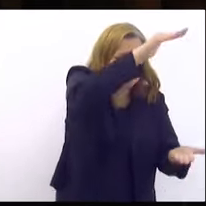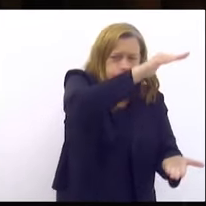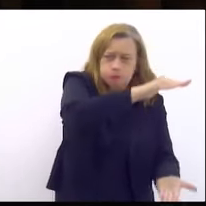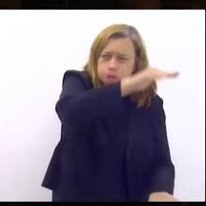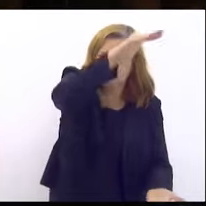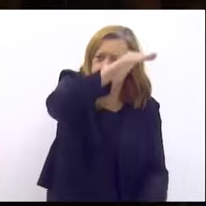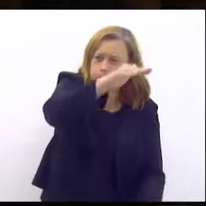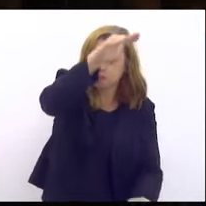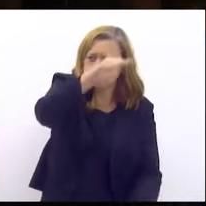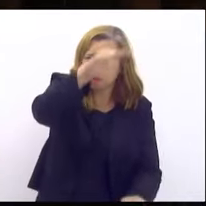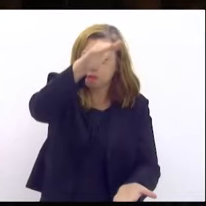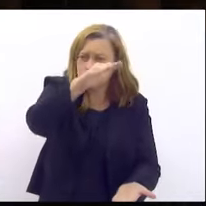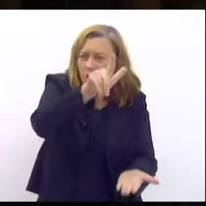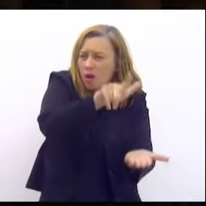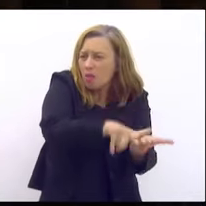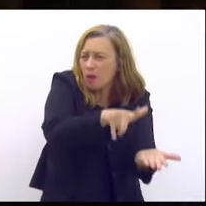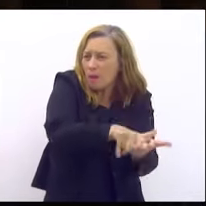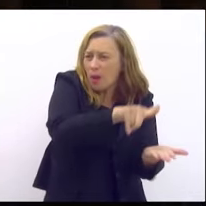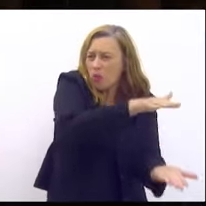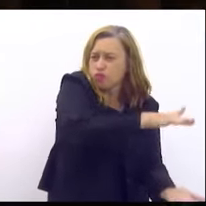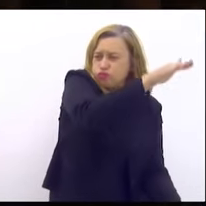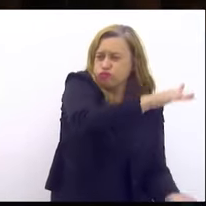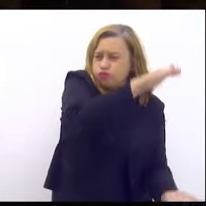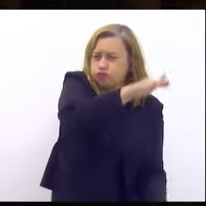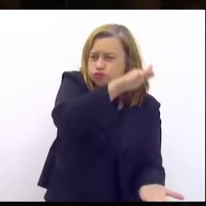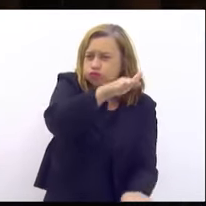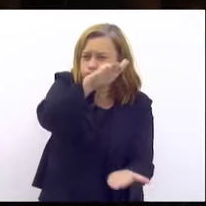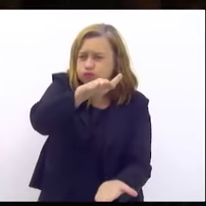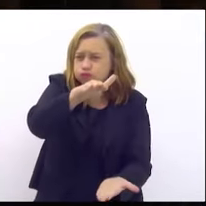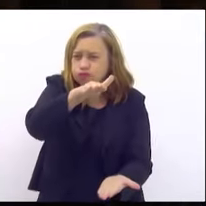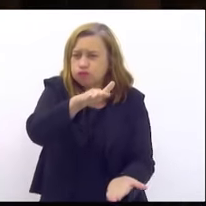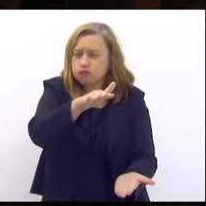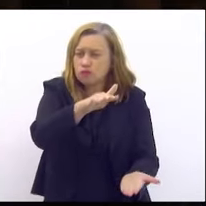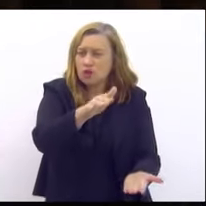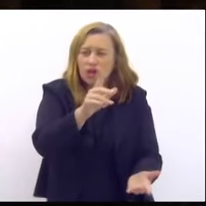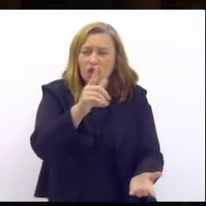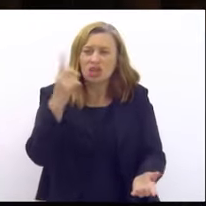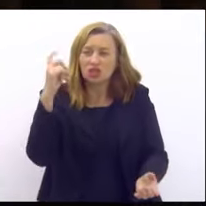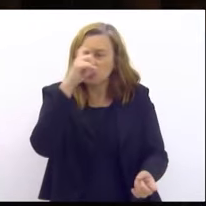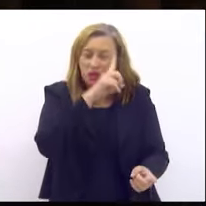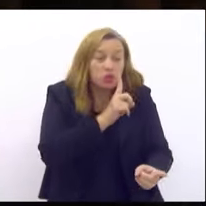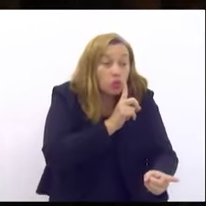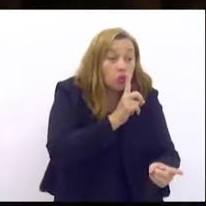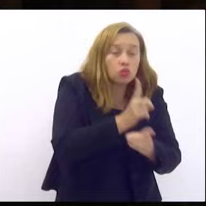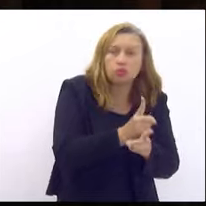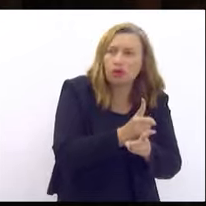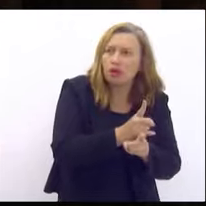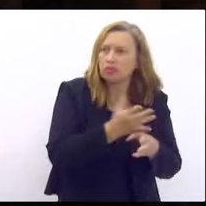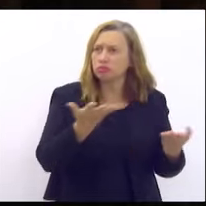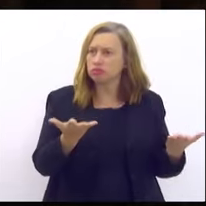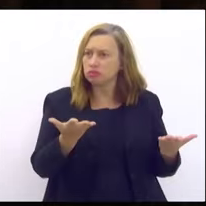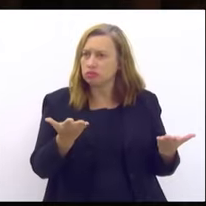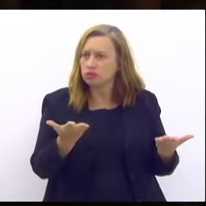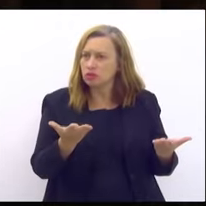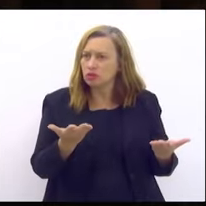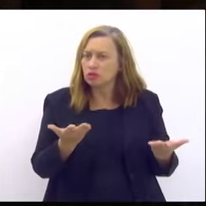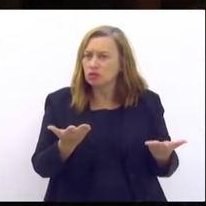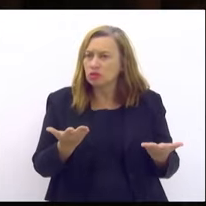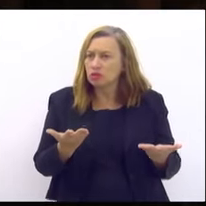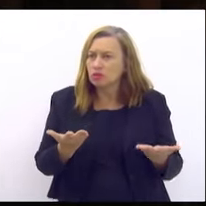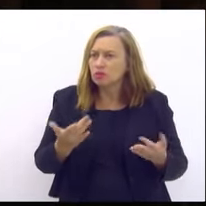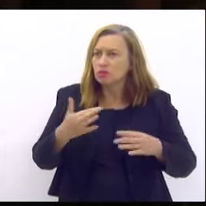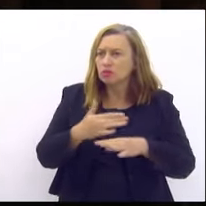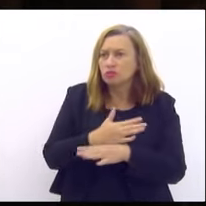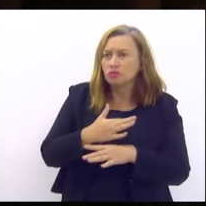Pacheco ser eh a quem de uma realidade de um estado do Rio de Janeiro com 92 cidades